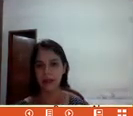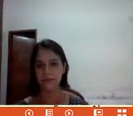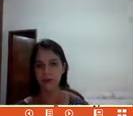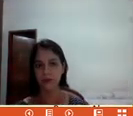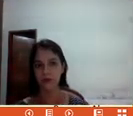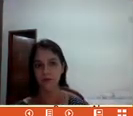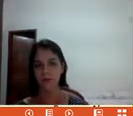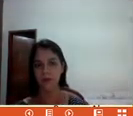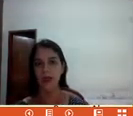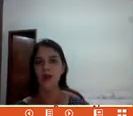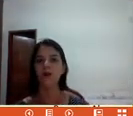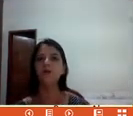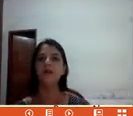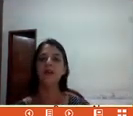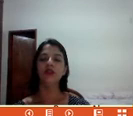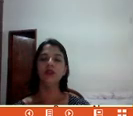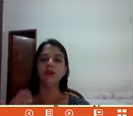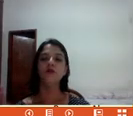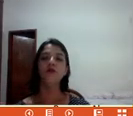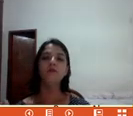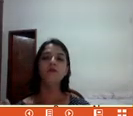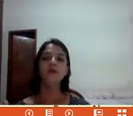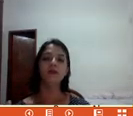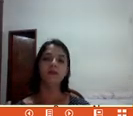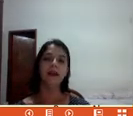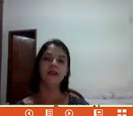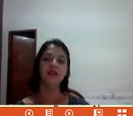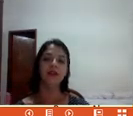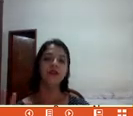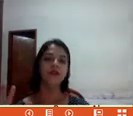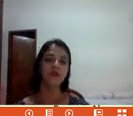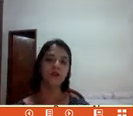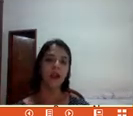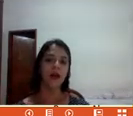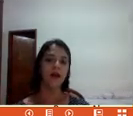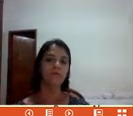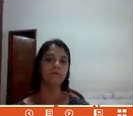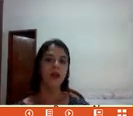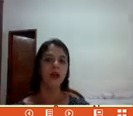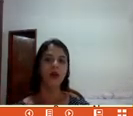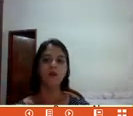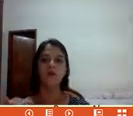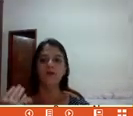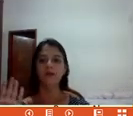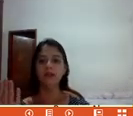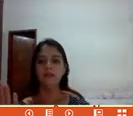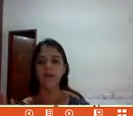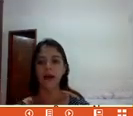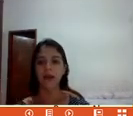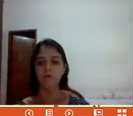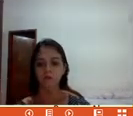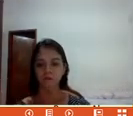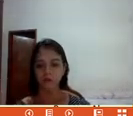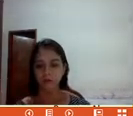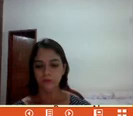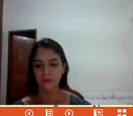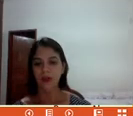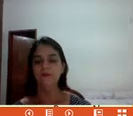configuração das mãos, ou seja, como você vai gesticular, como você